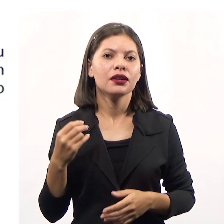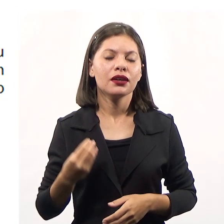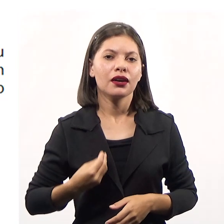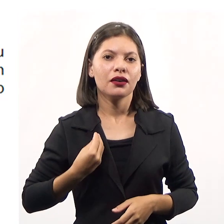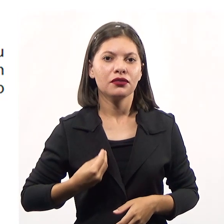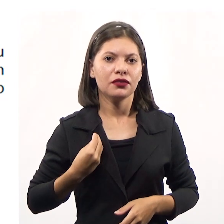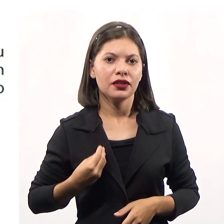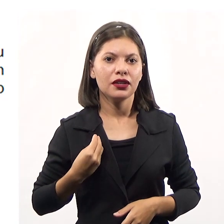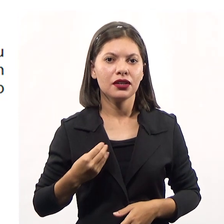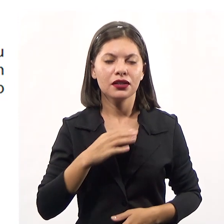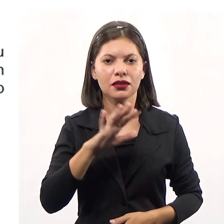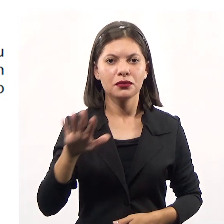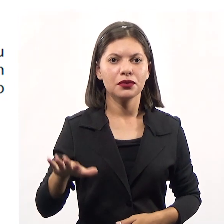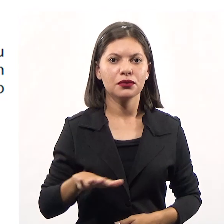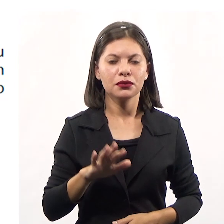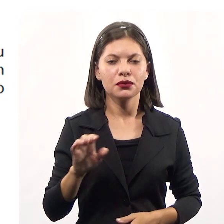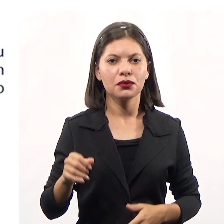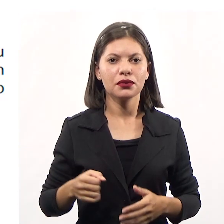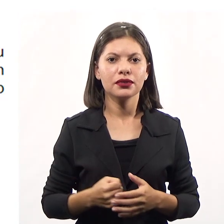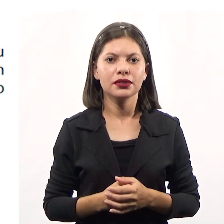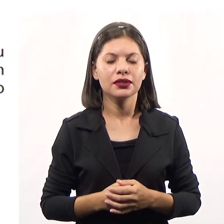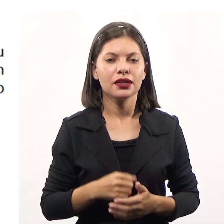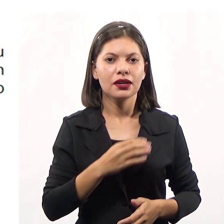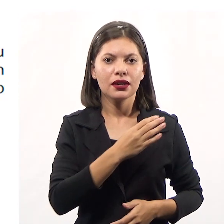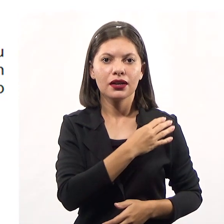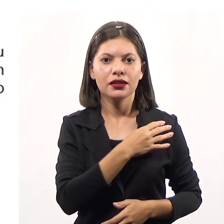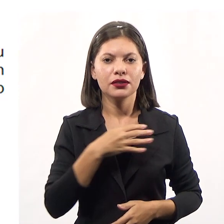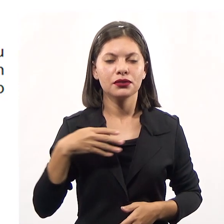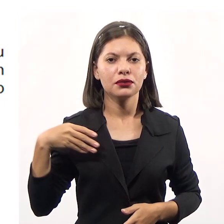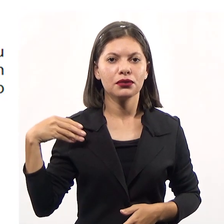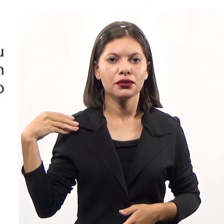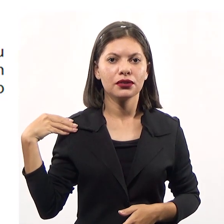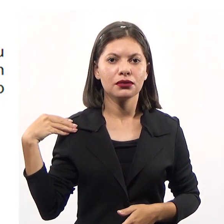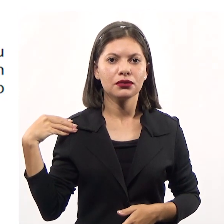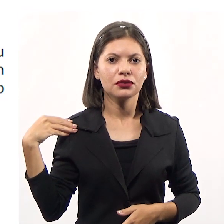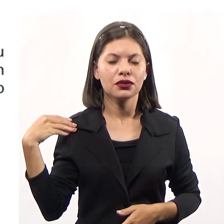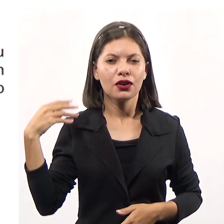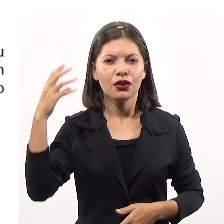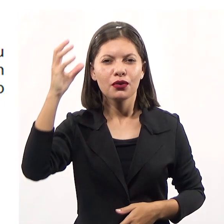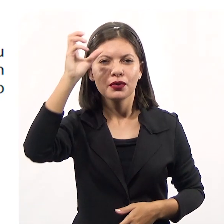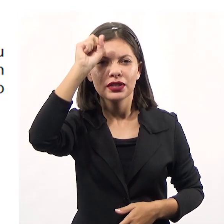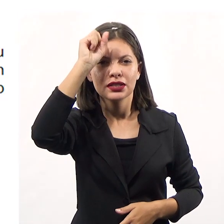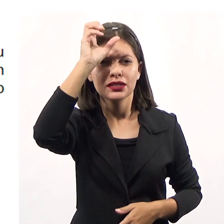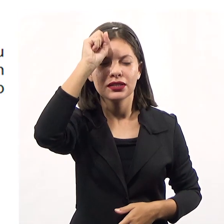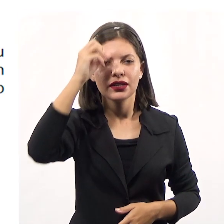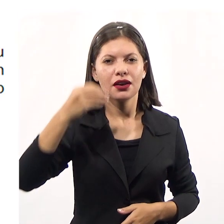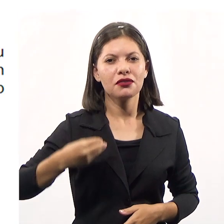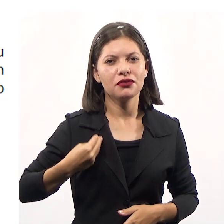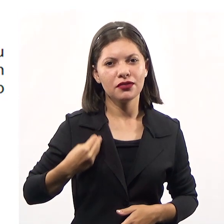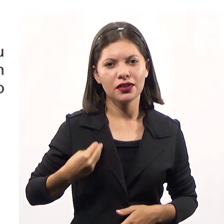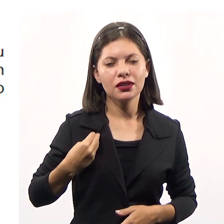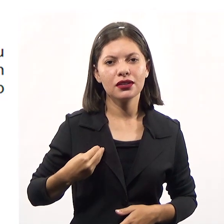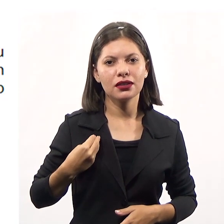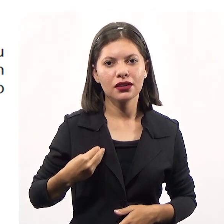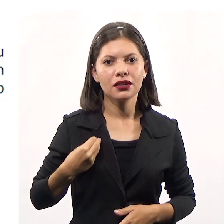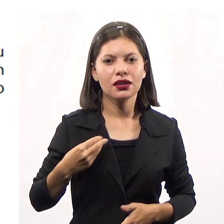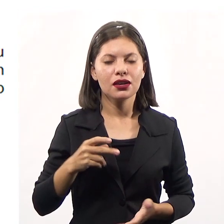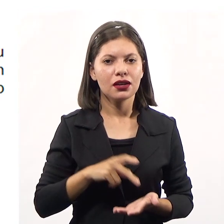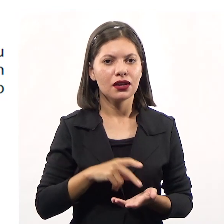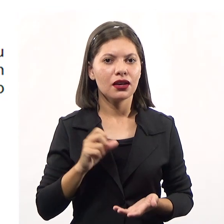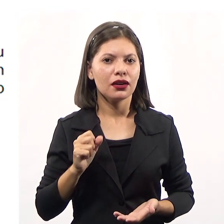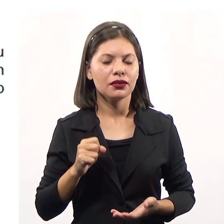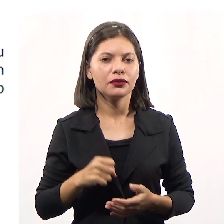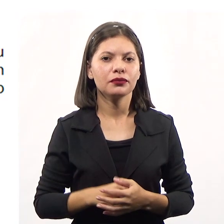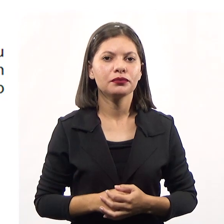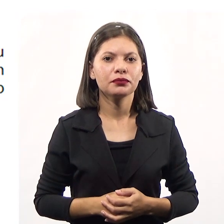fonte de conhecimento. Então, quer dizer que Aristóteles ele buscava conhecer a realidade através da própria